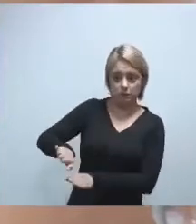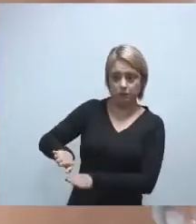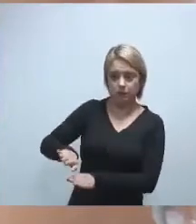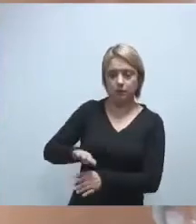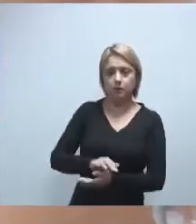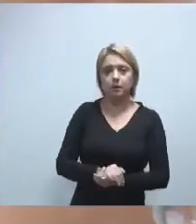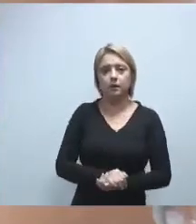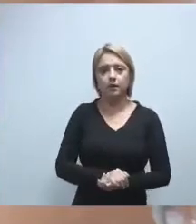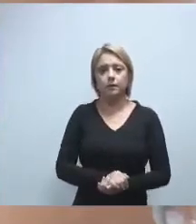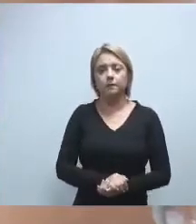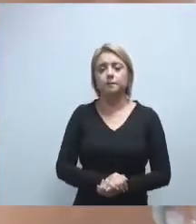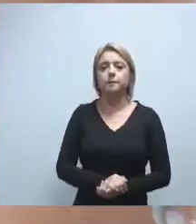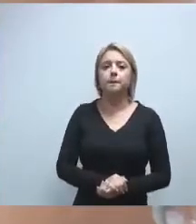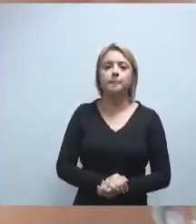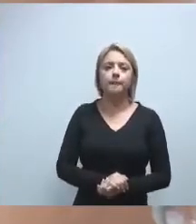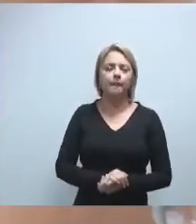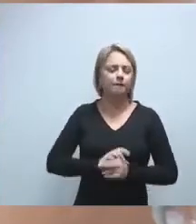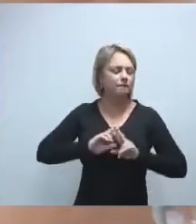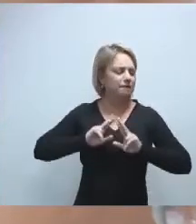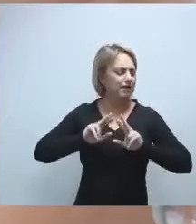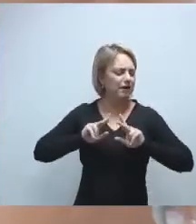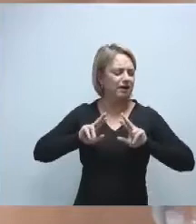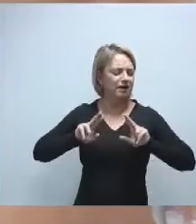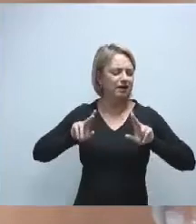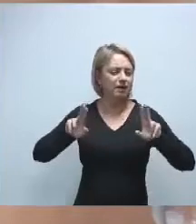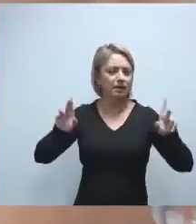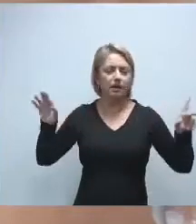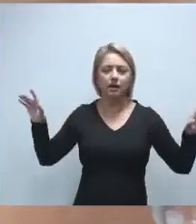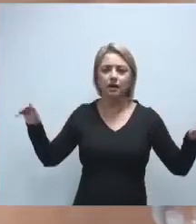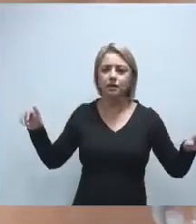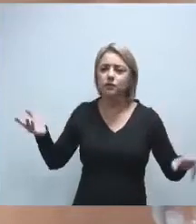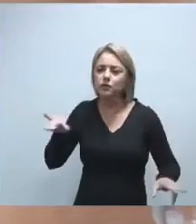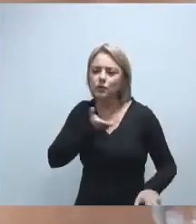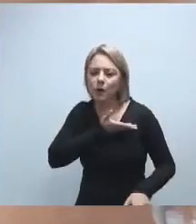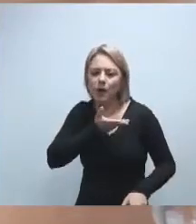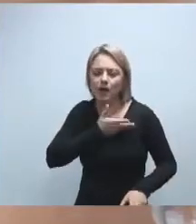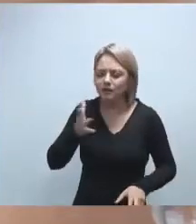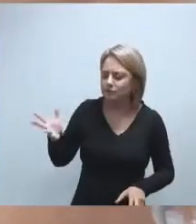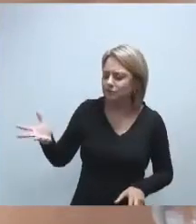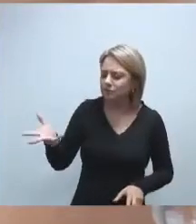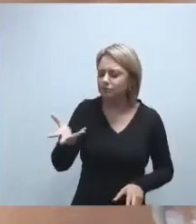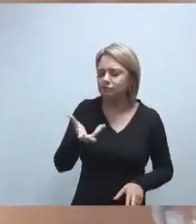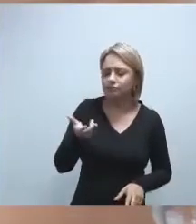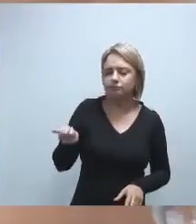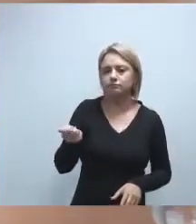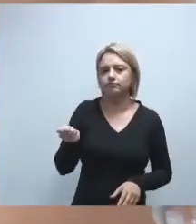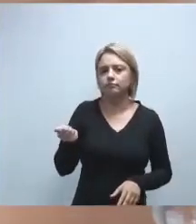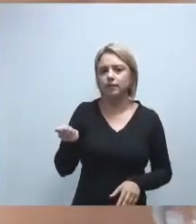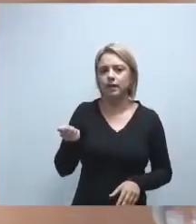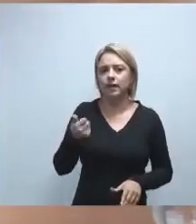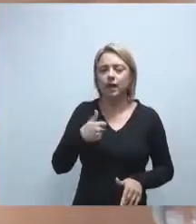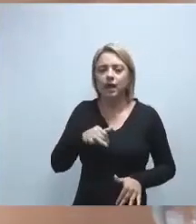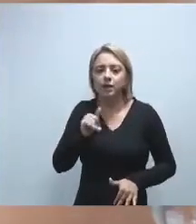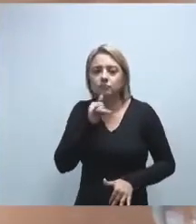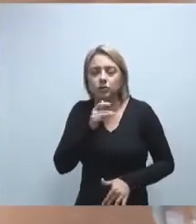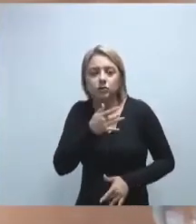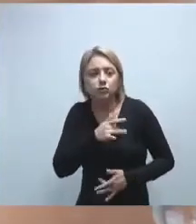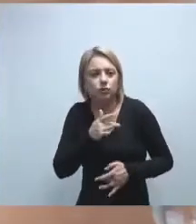obstante vários e vários brilhantes colegas lastimaram